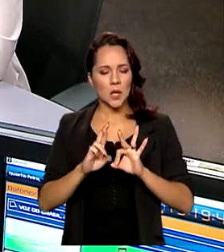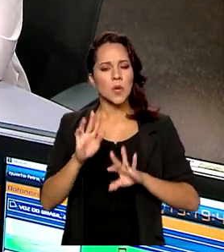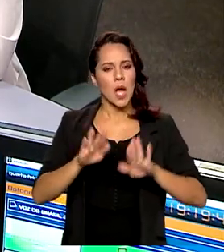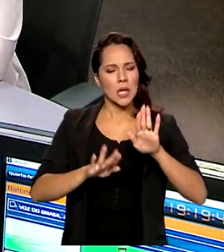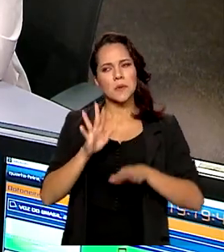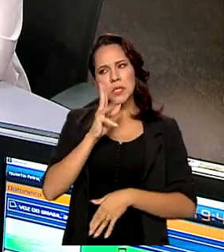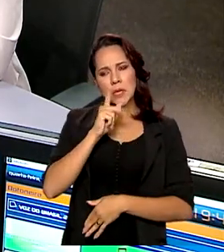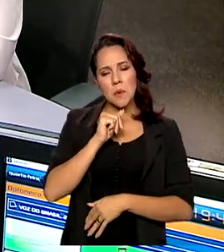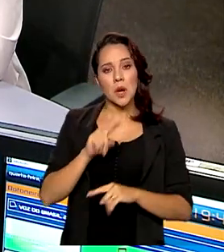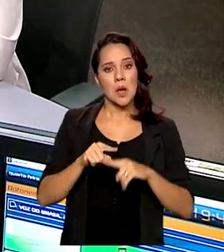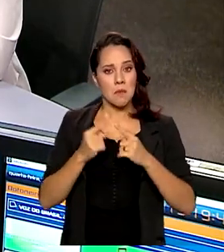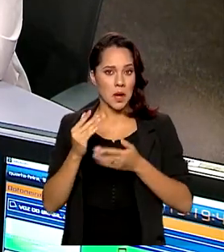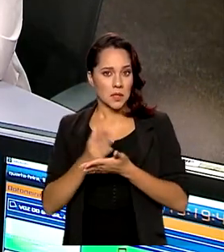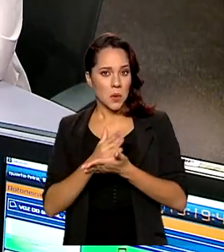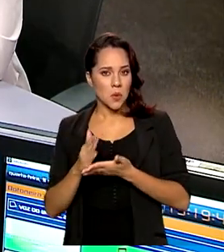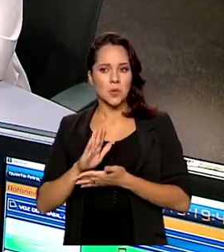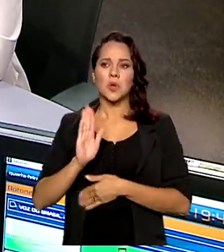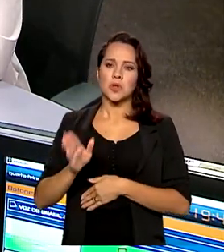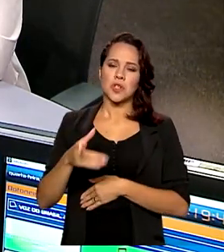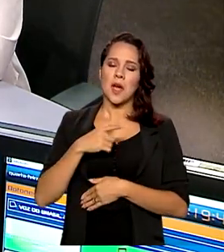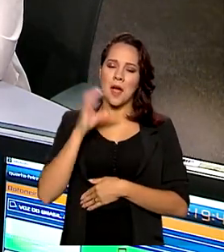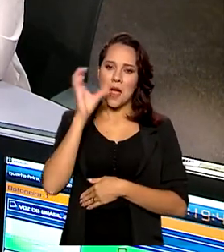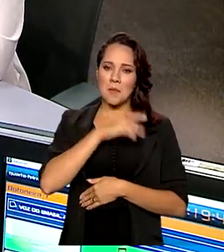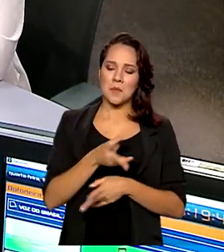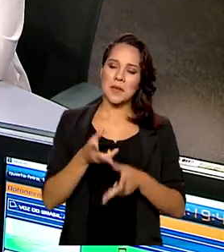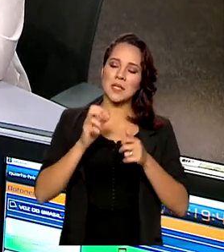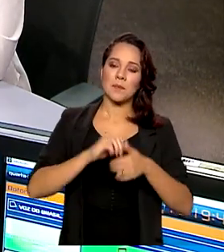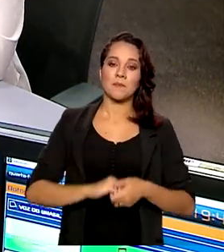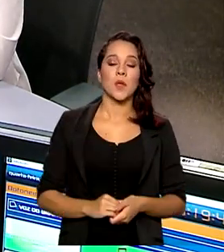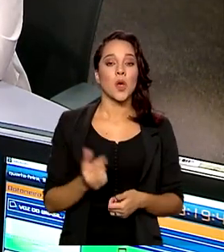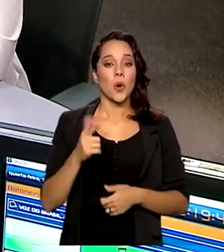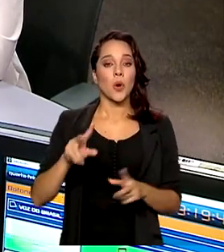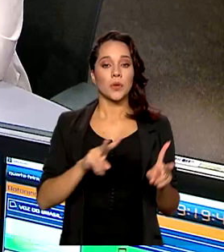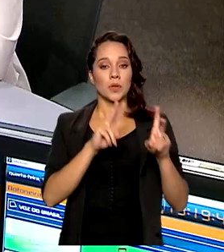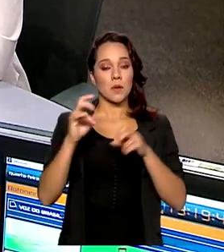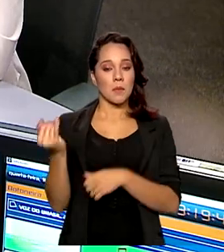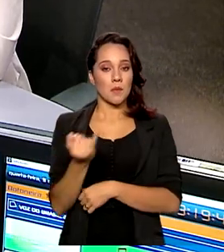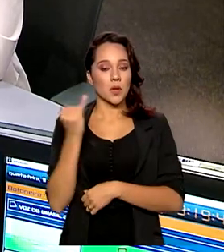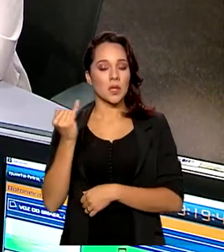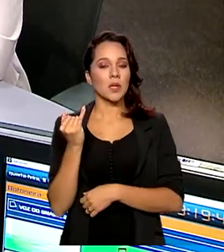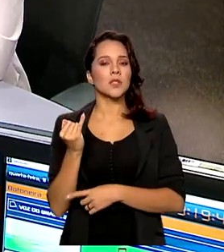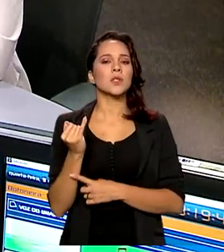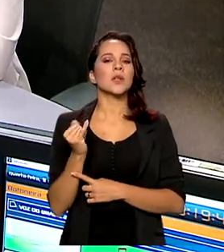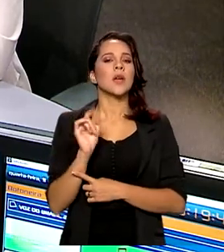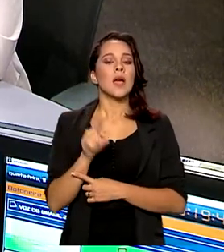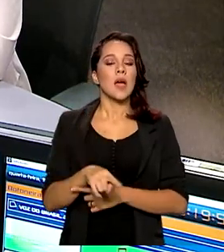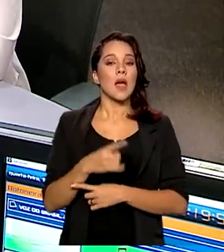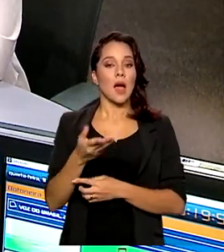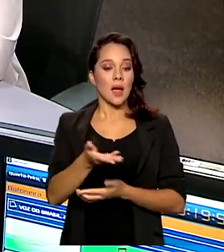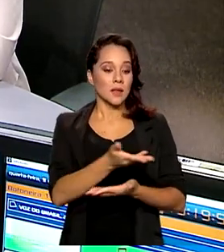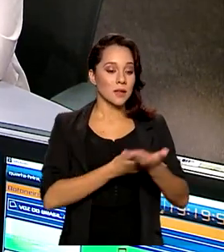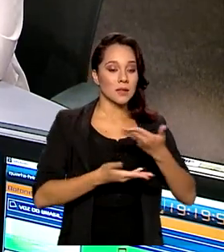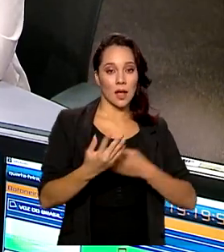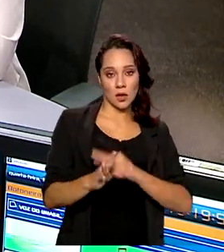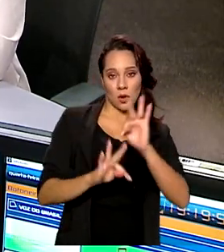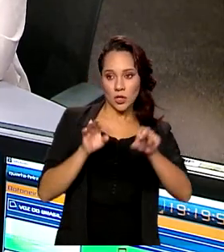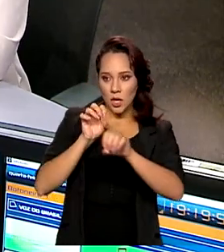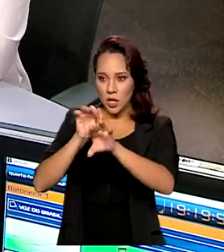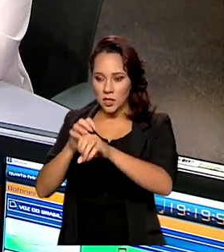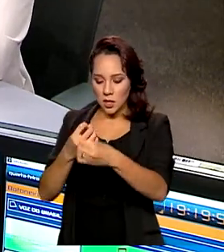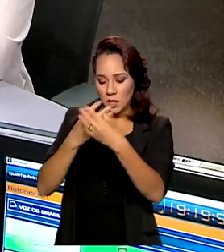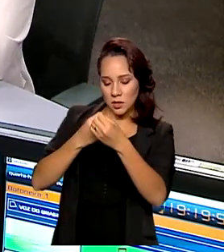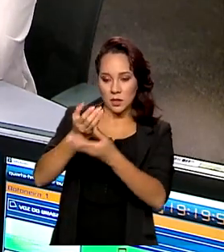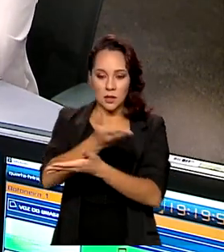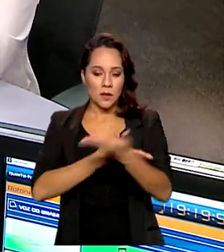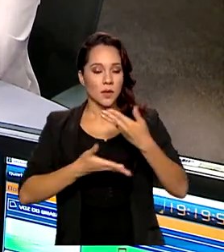vezes, demoram, mas alguns já chegam logo. Outro assunto destacado foi a importância da transferência de tecnologia